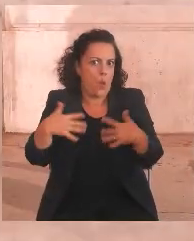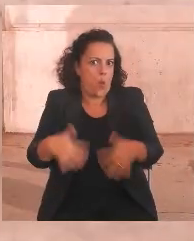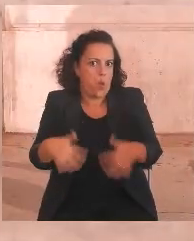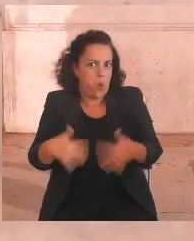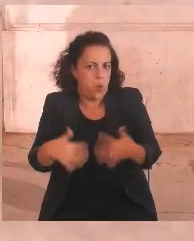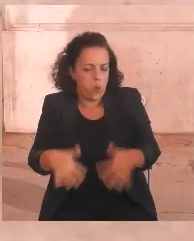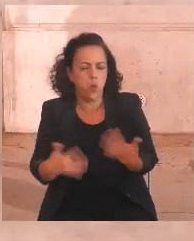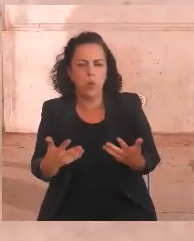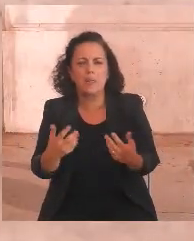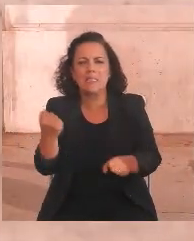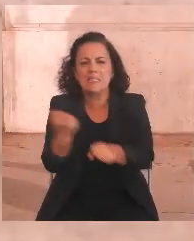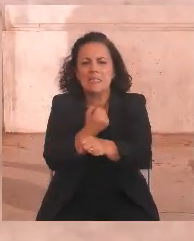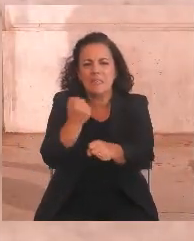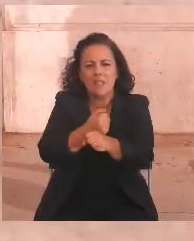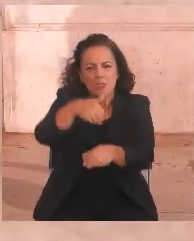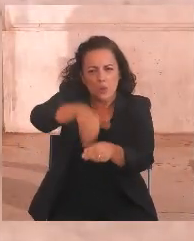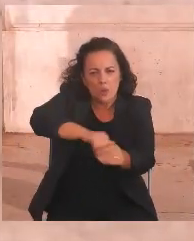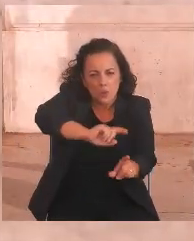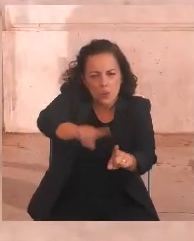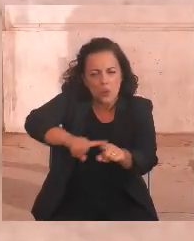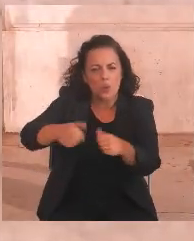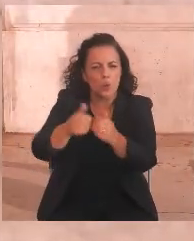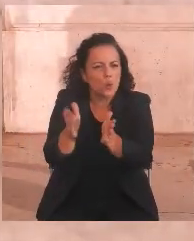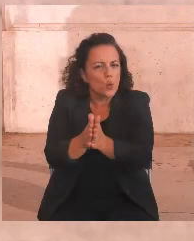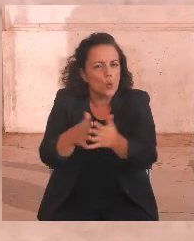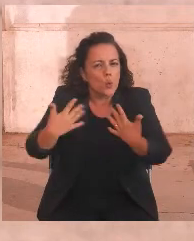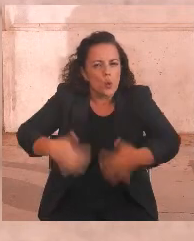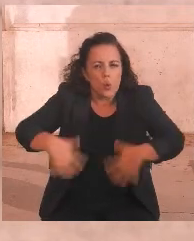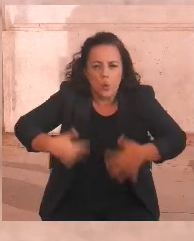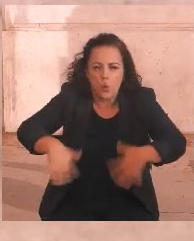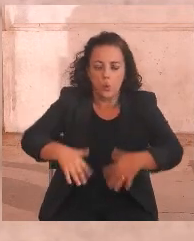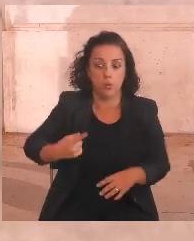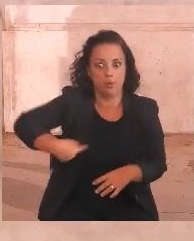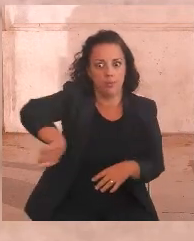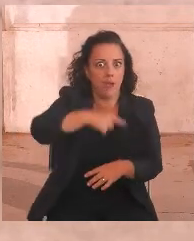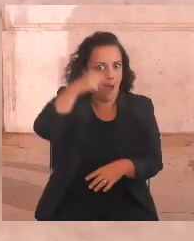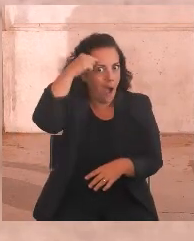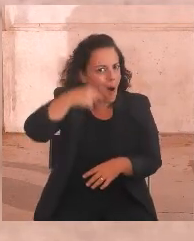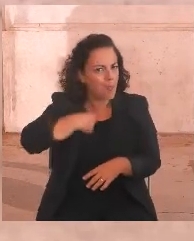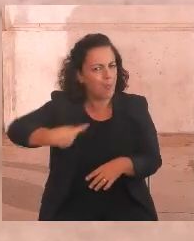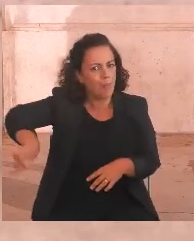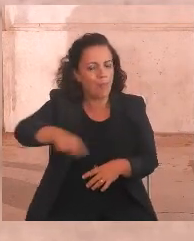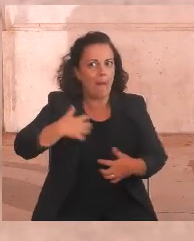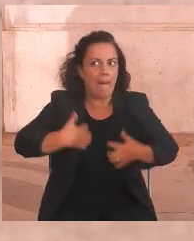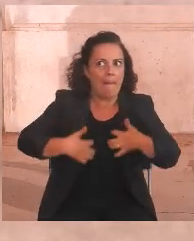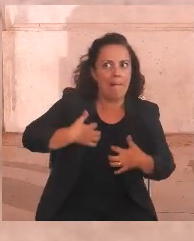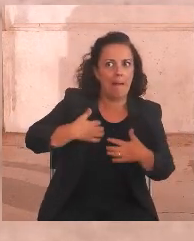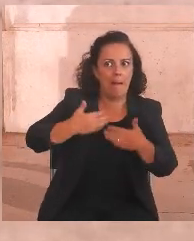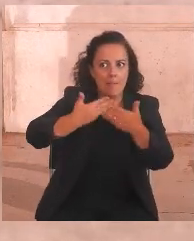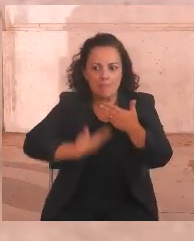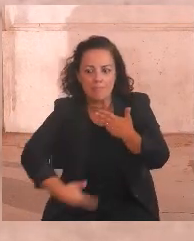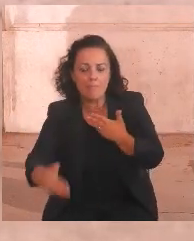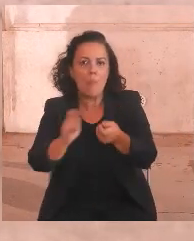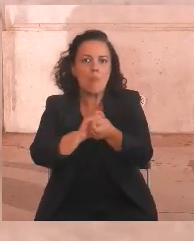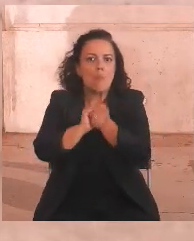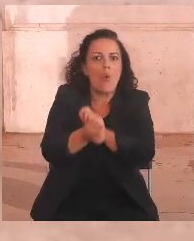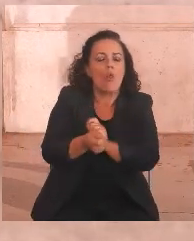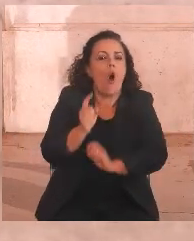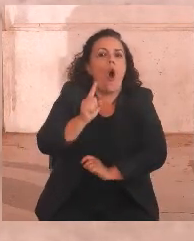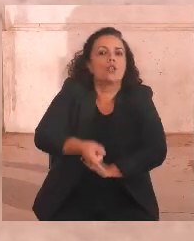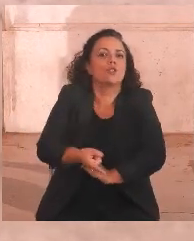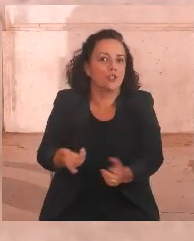para todos os serviços. Sei que estão expectantes do que será a mudança. O ser